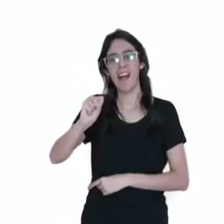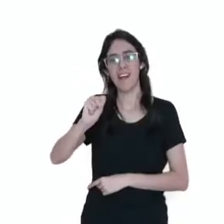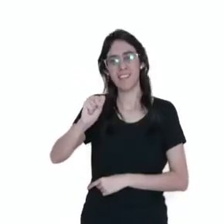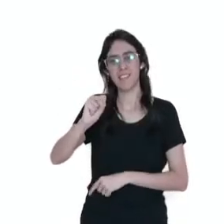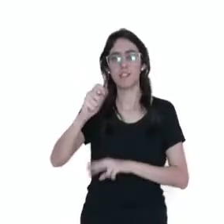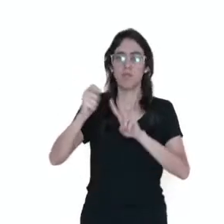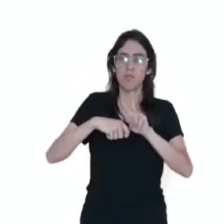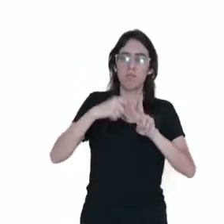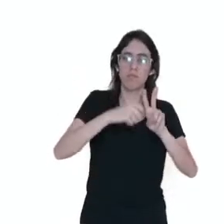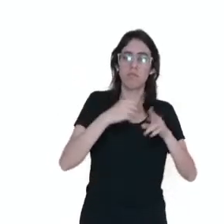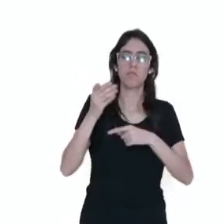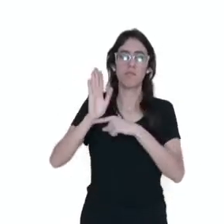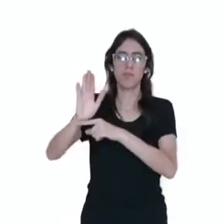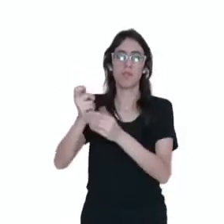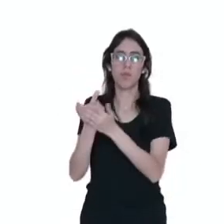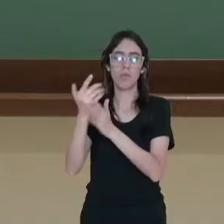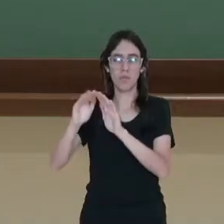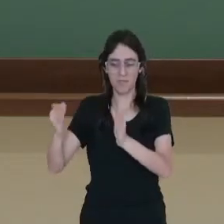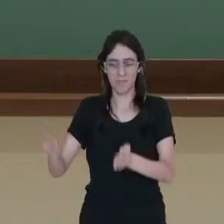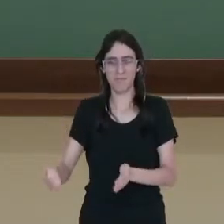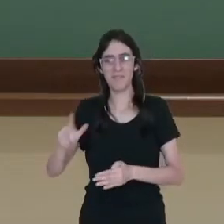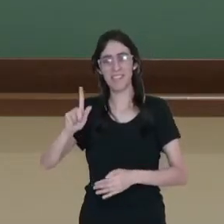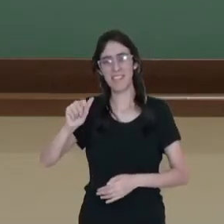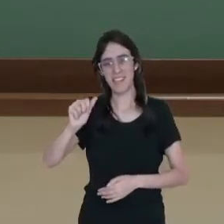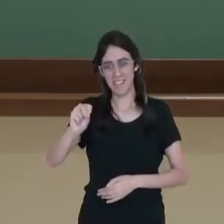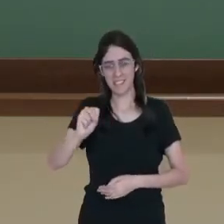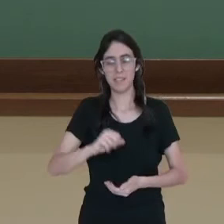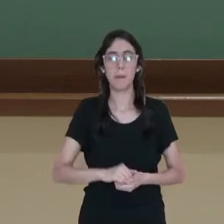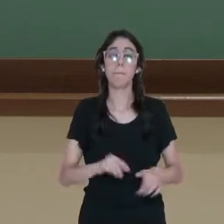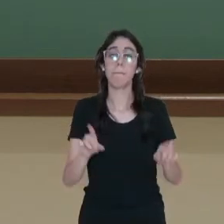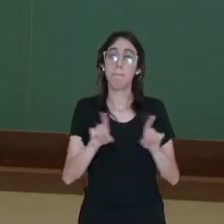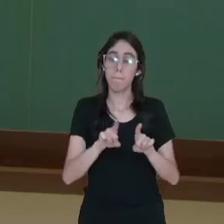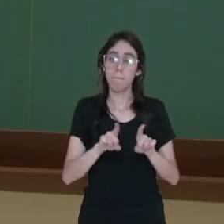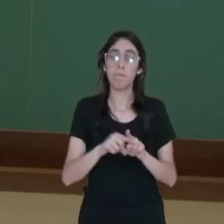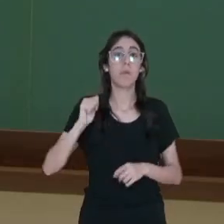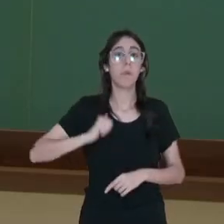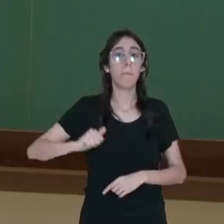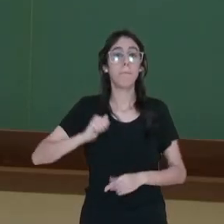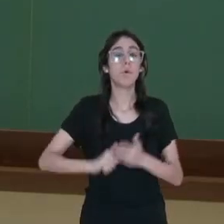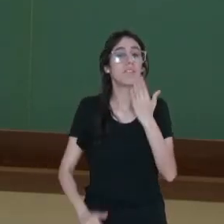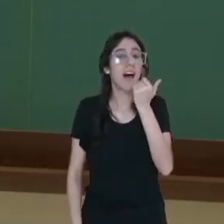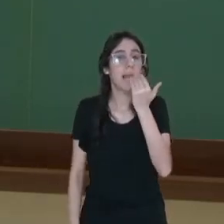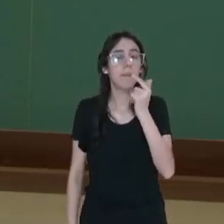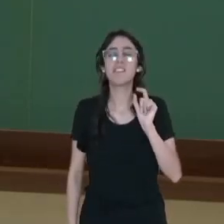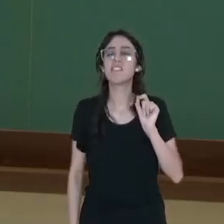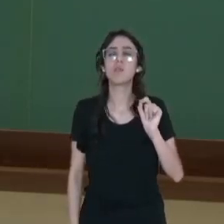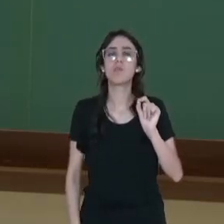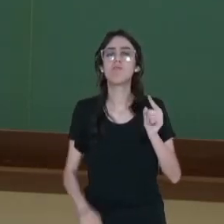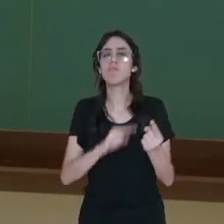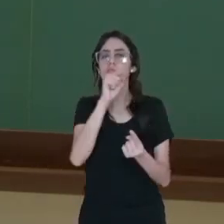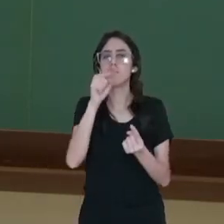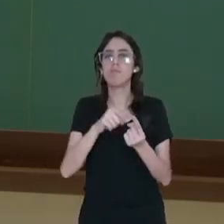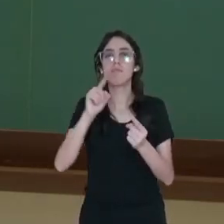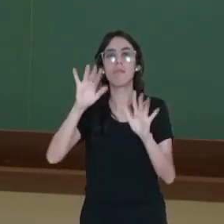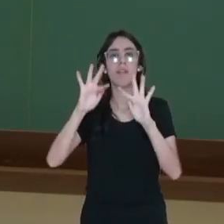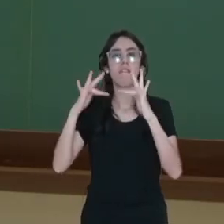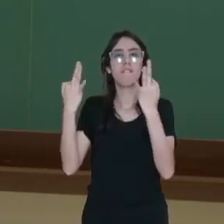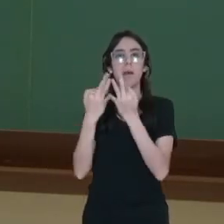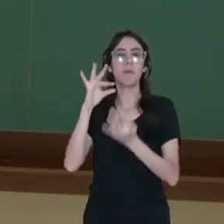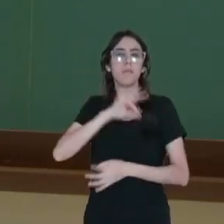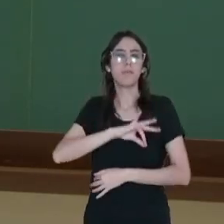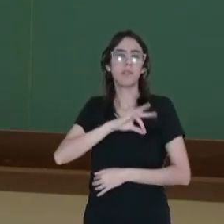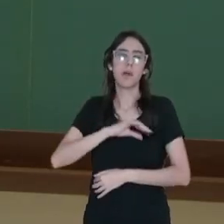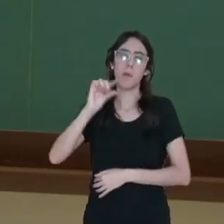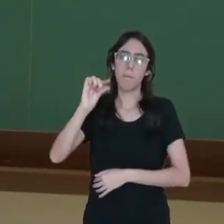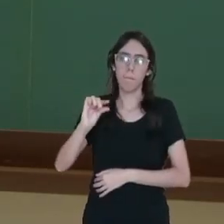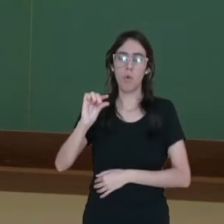comprar botijões de gás. Além disso, o Bolsa Alimentação, que era destinado a famílias de baixa renda, com